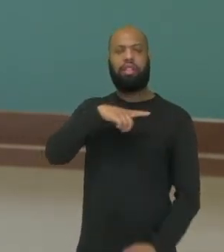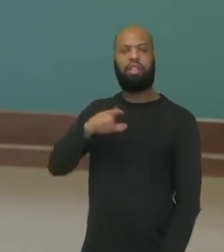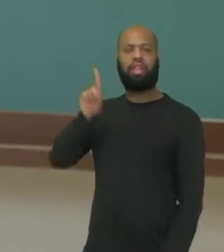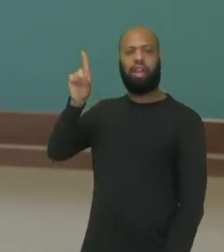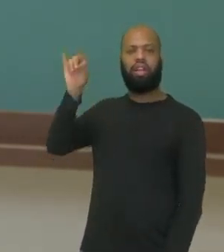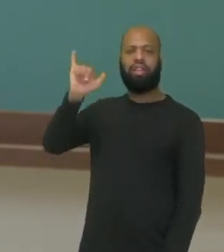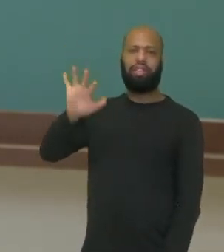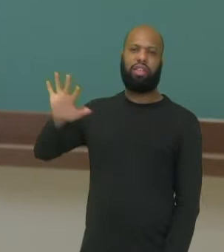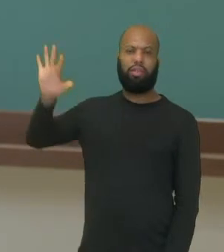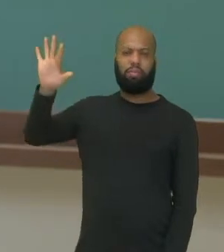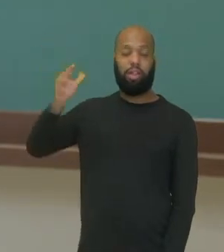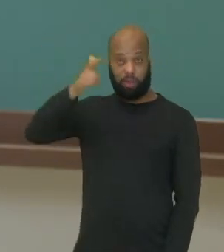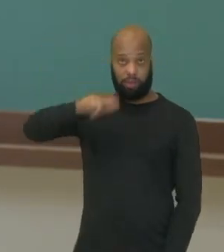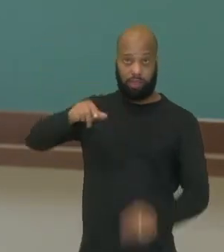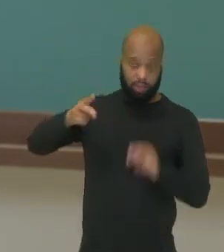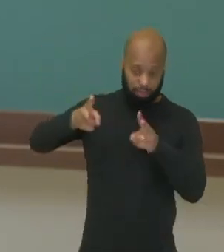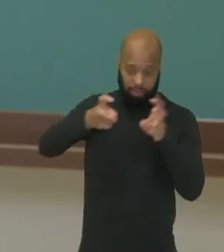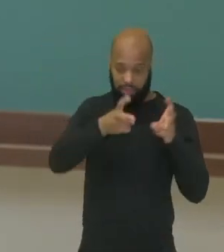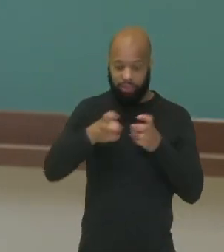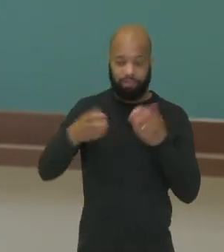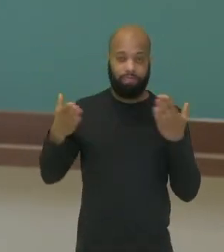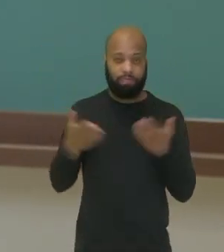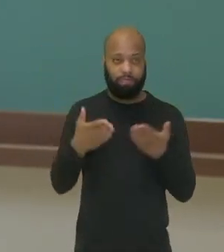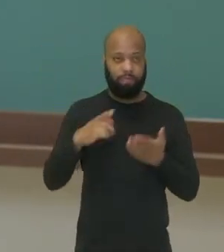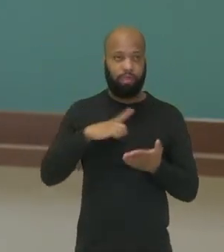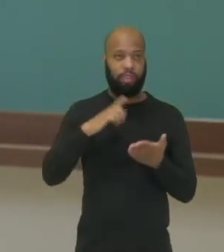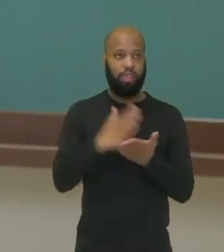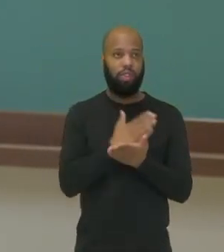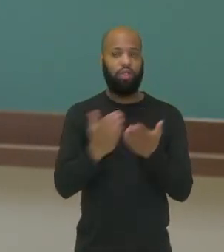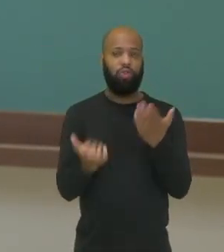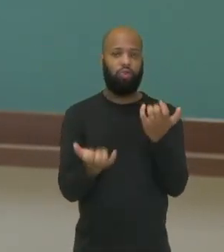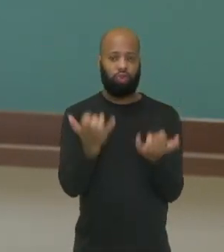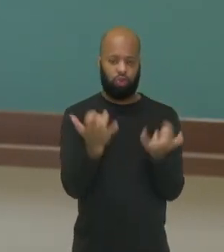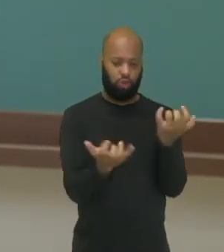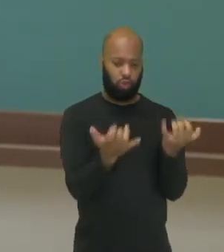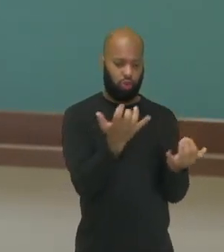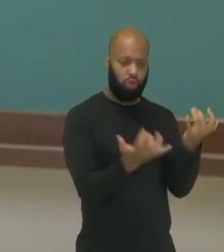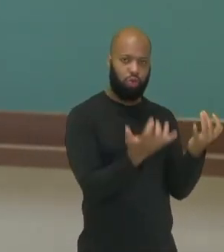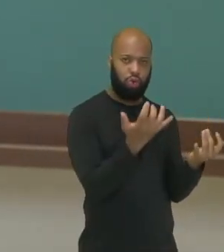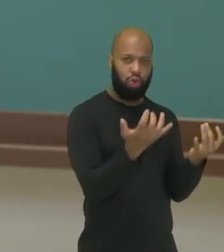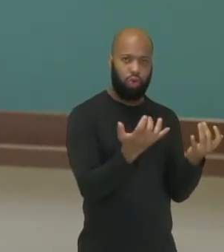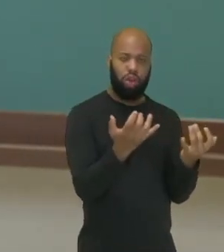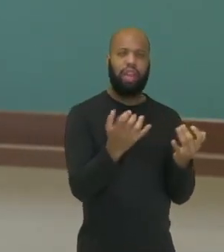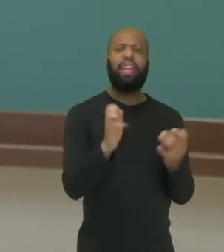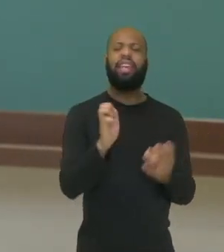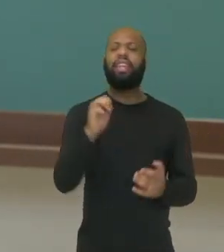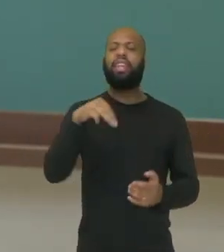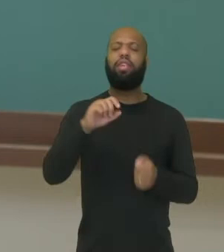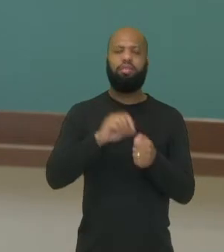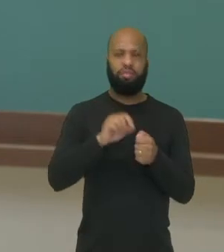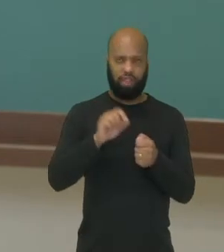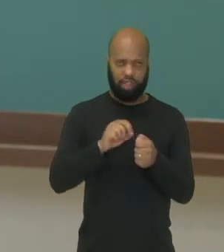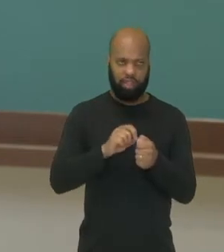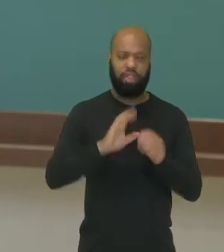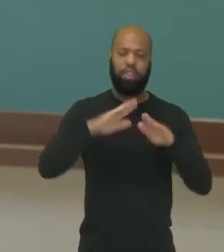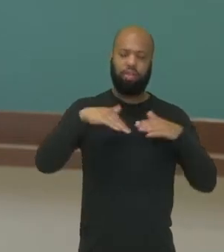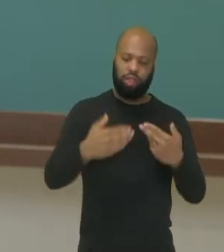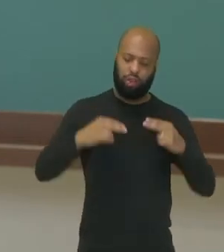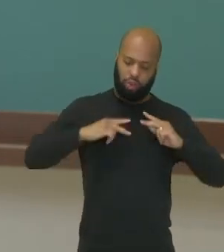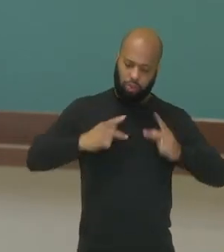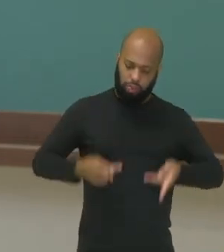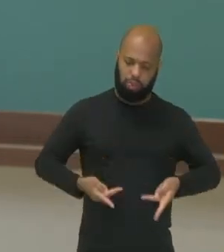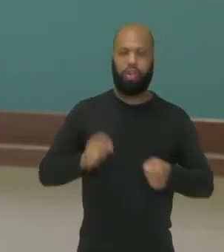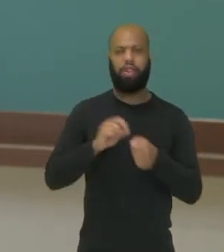aqui que a gente pode observar, né? Algumas queimadas que são provocadas por quem? As queimadas são provocadas pelo